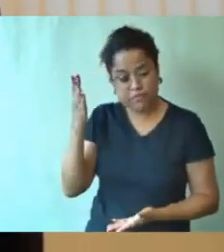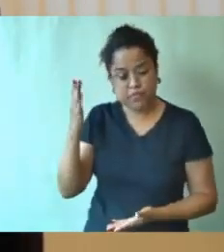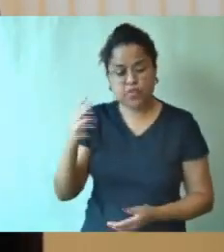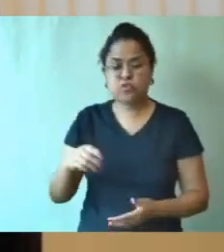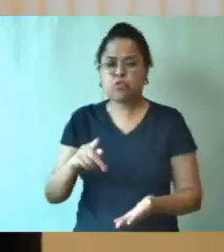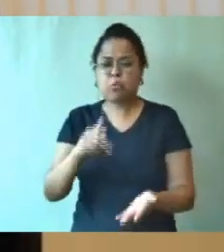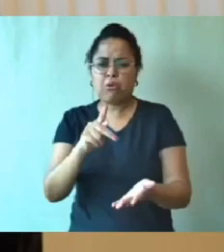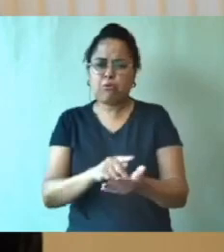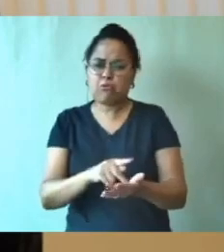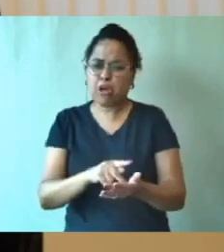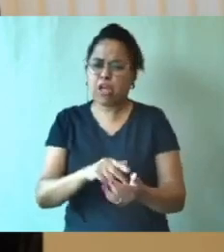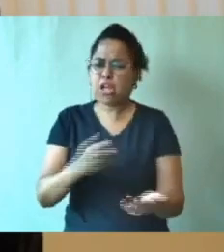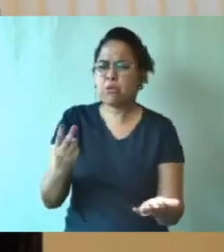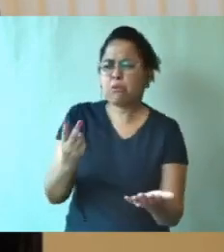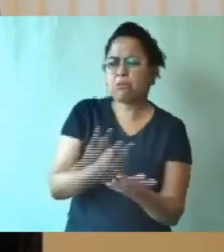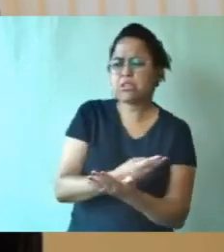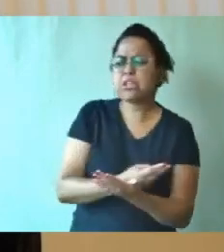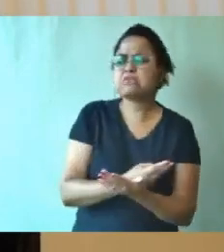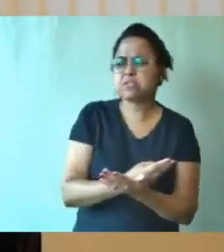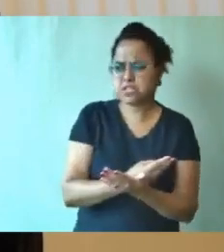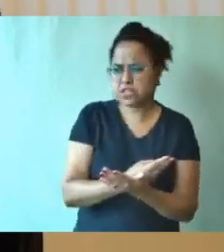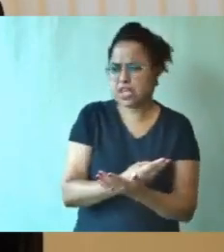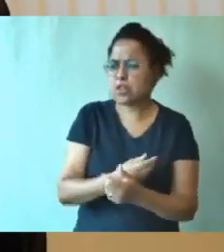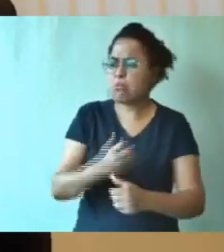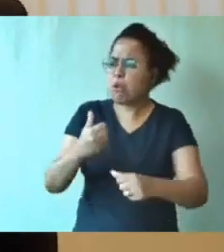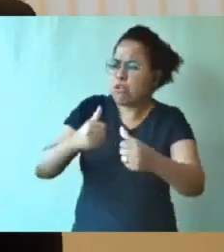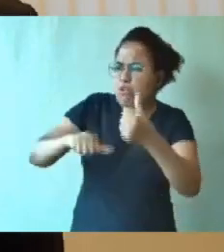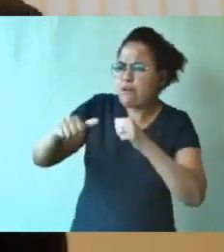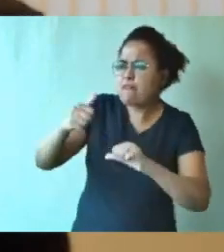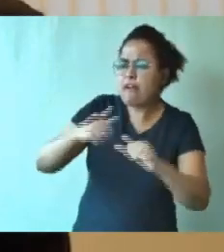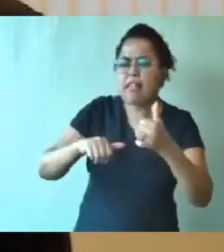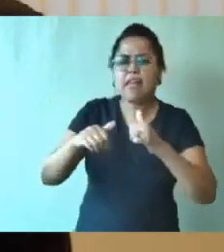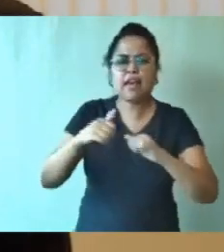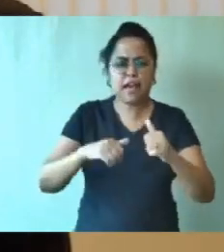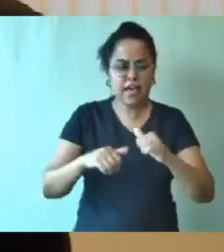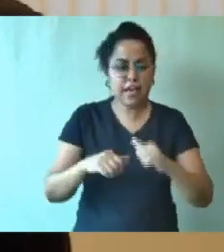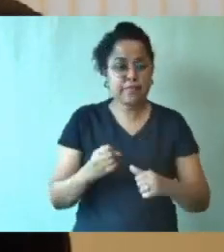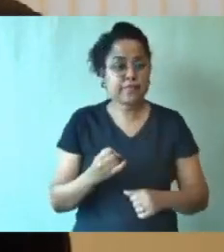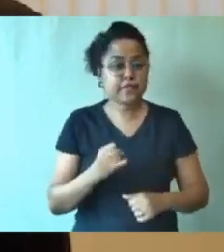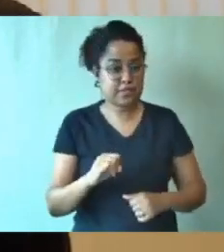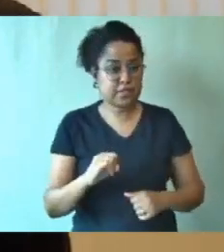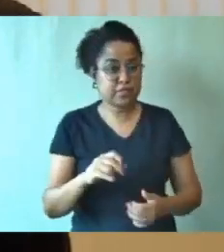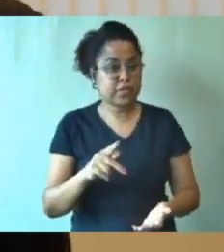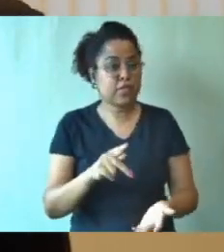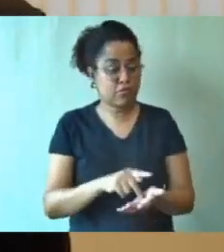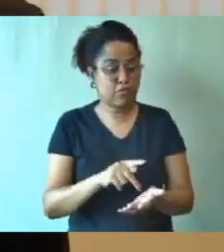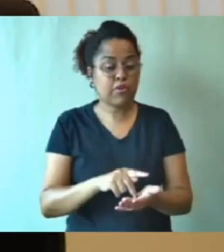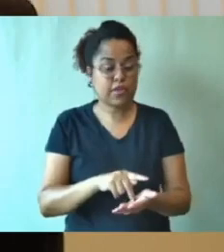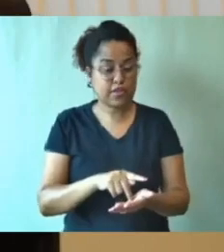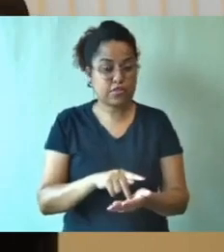as circunstâncias pelas quais posso avaliar se de sua credibilidade.